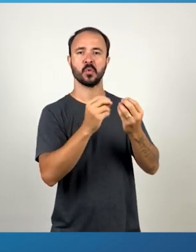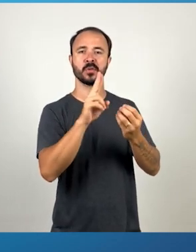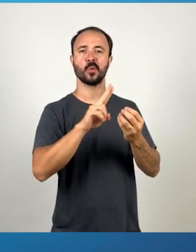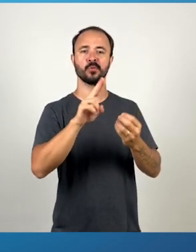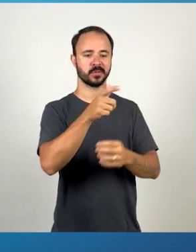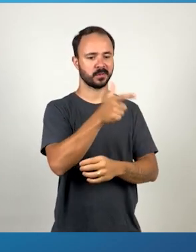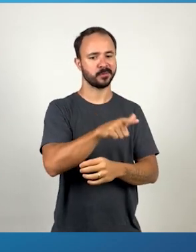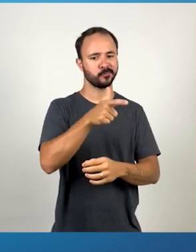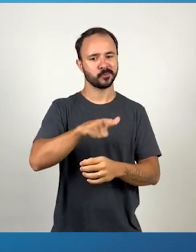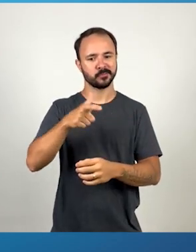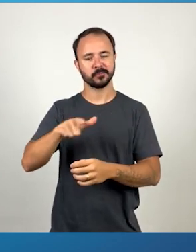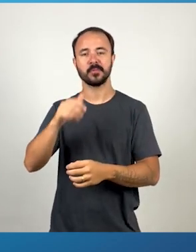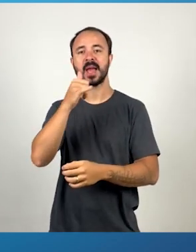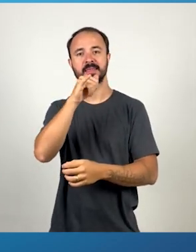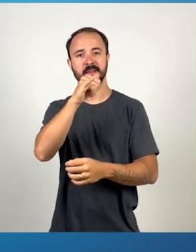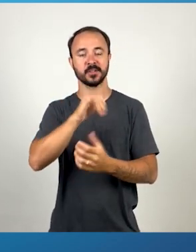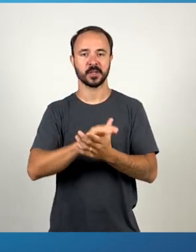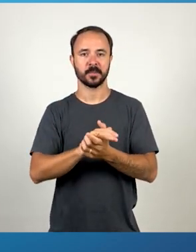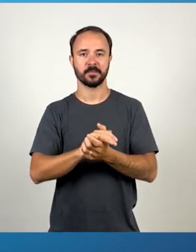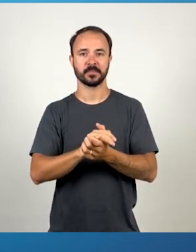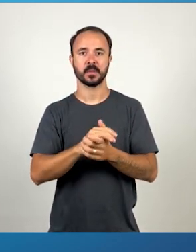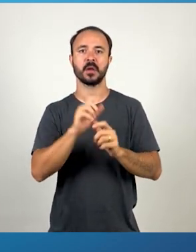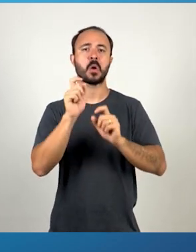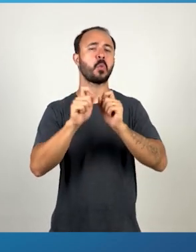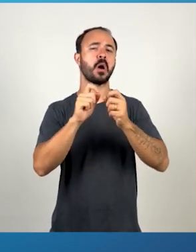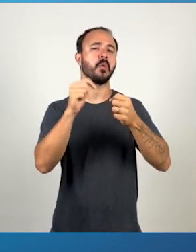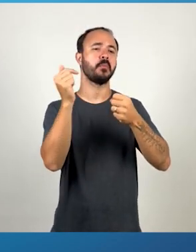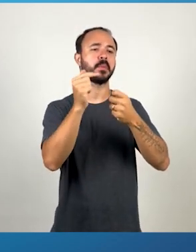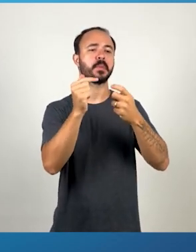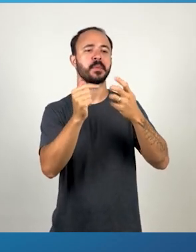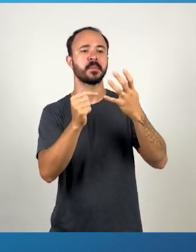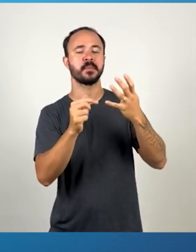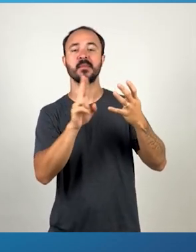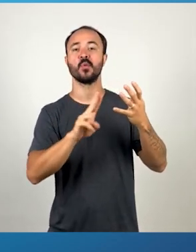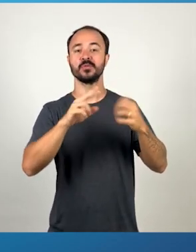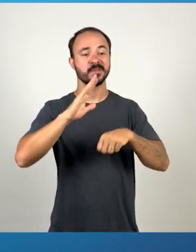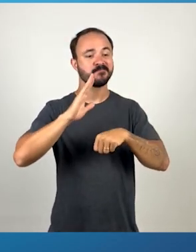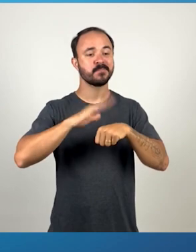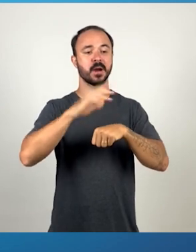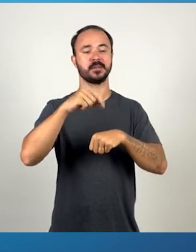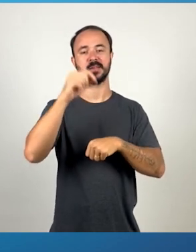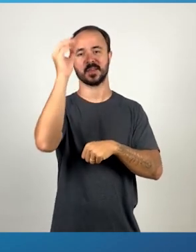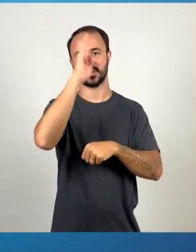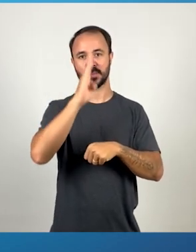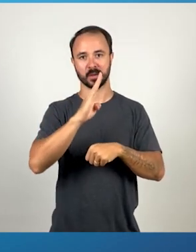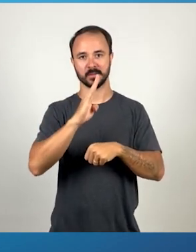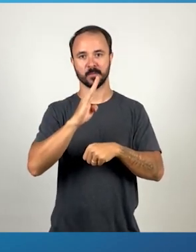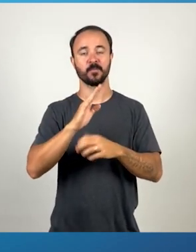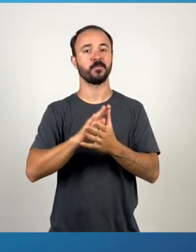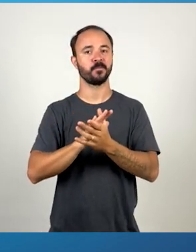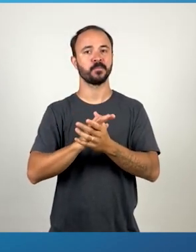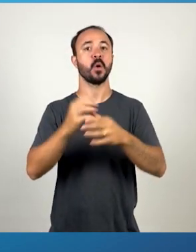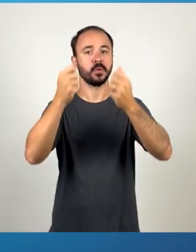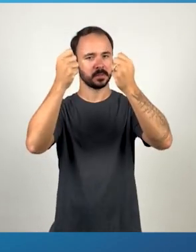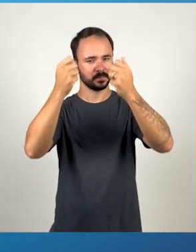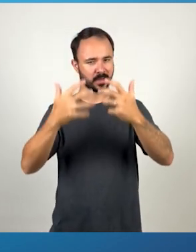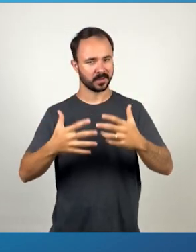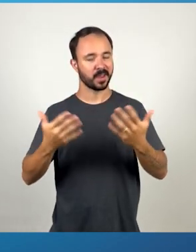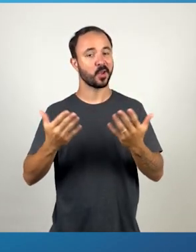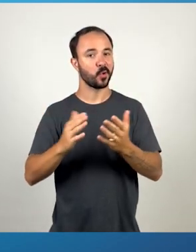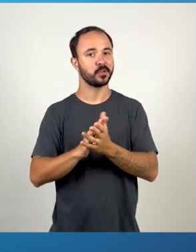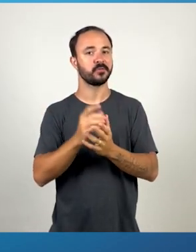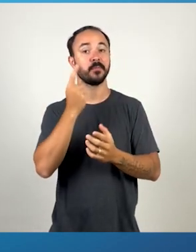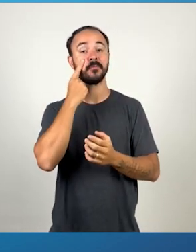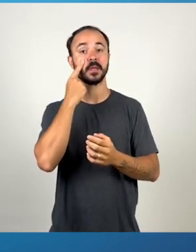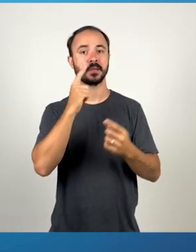elétrica. Qual fonte renovável é mais utilizada pelo país na atualidade? Falei isso na aula de hoje, mas vamos observar